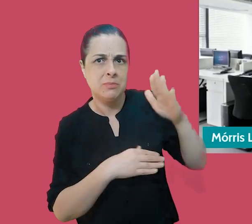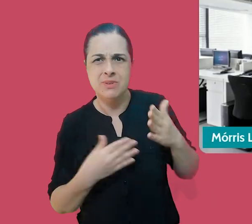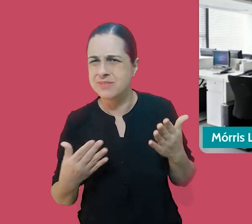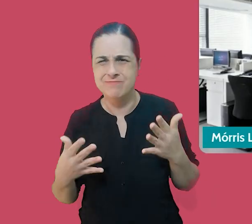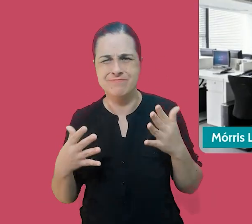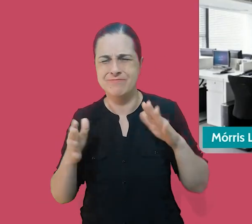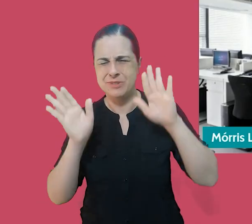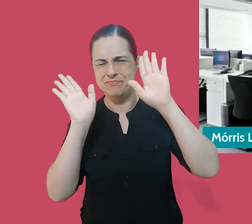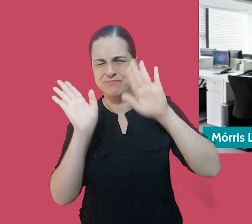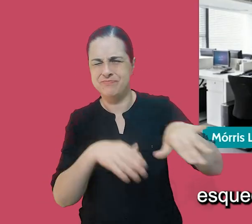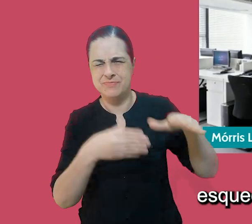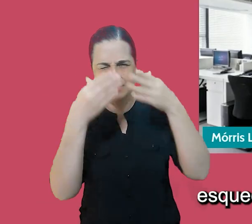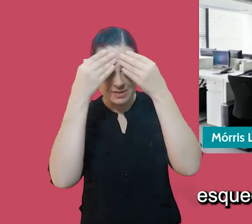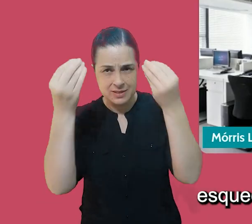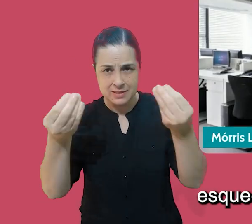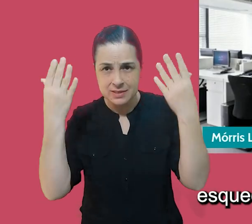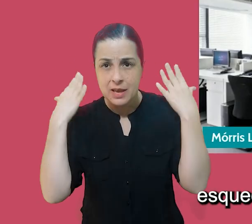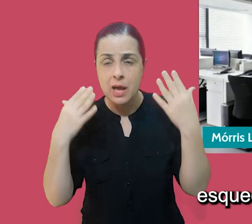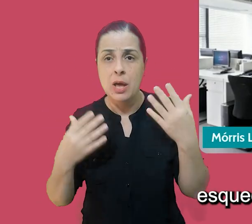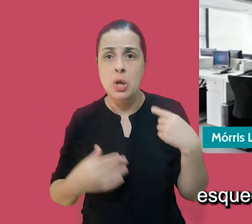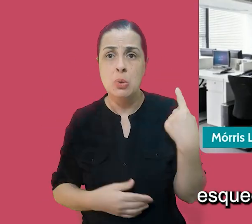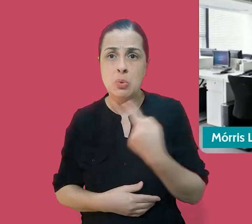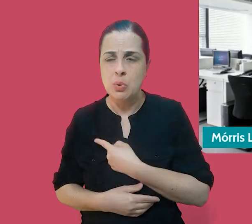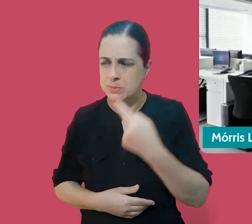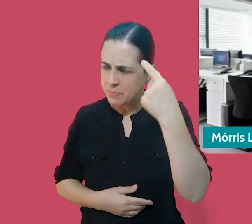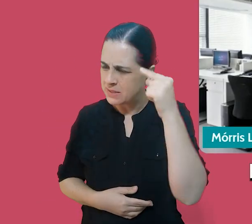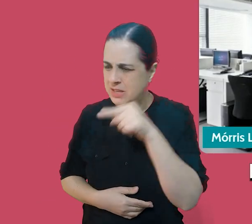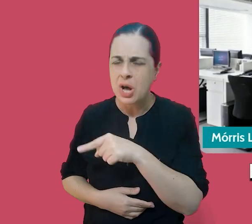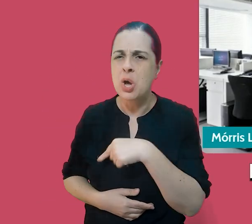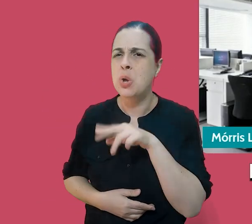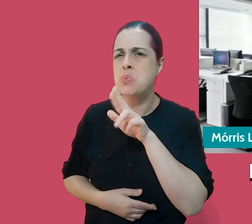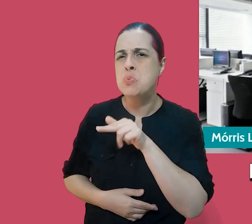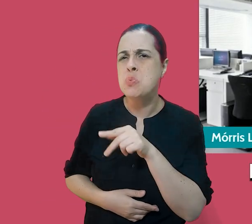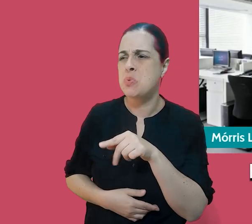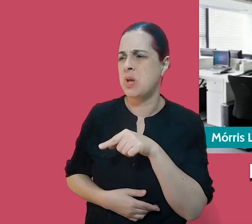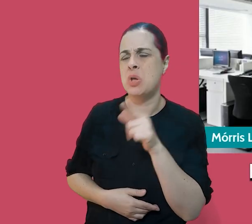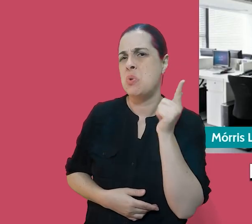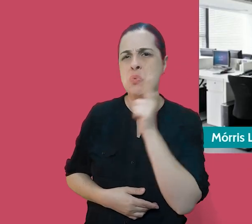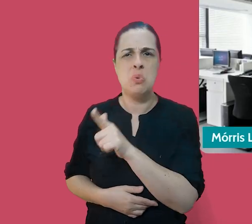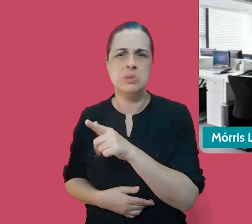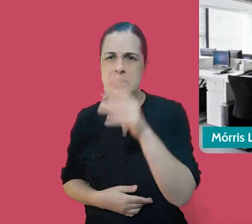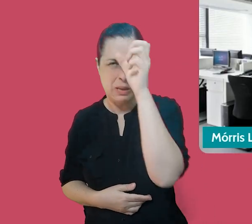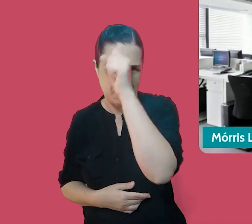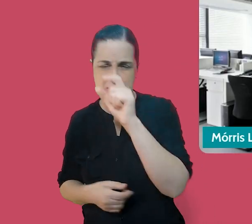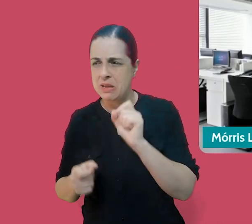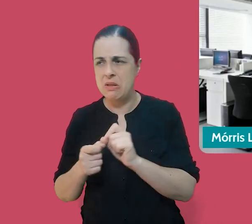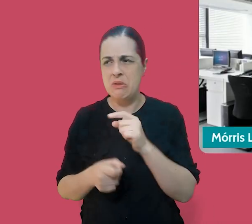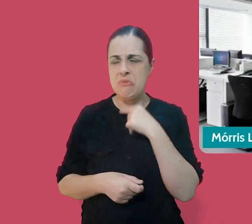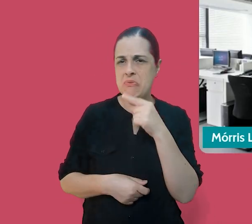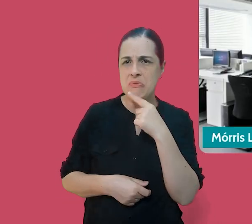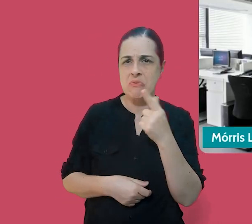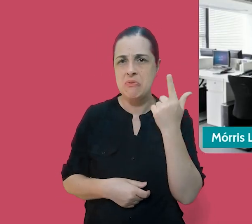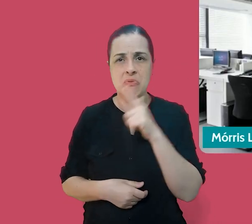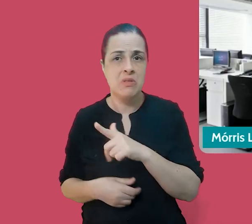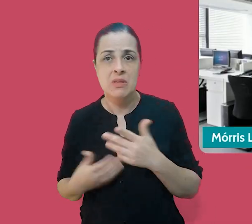quando você cria essas coisas, esquece, né? Porque daí nunca mesmo. E eu acho que a gente está vivendo esse momento, essa transição com inteligência